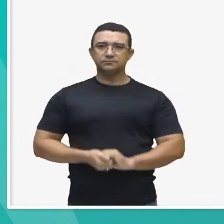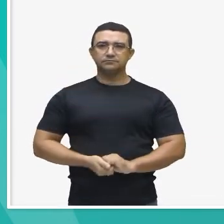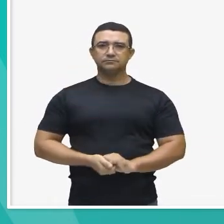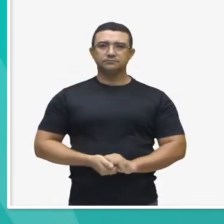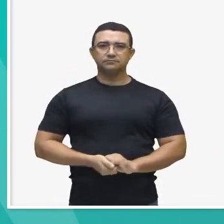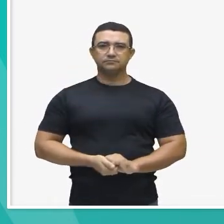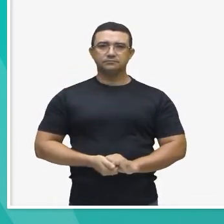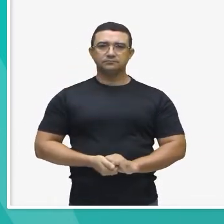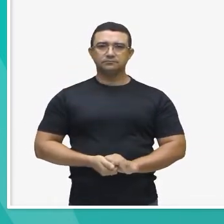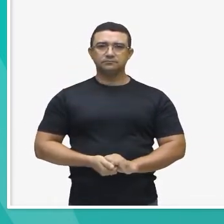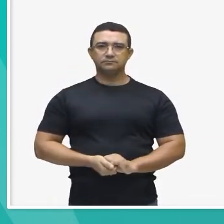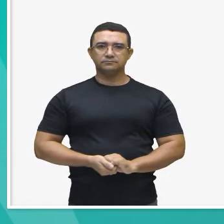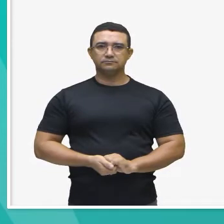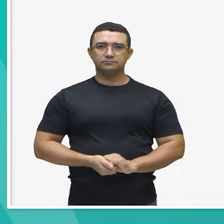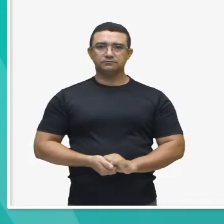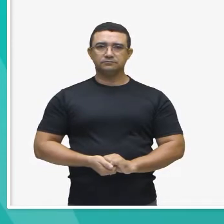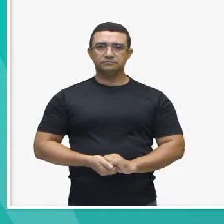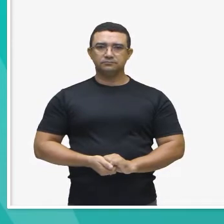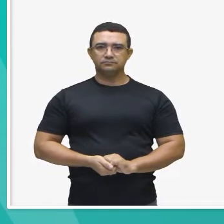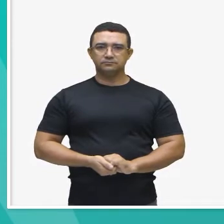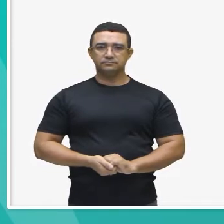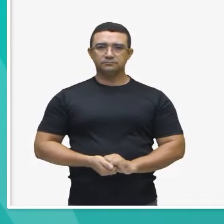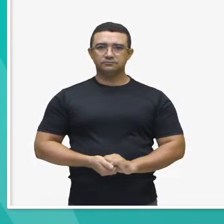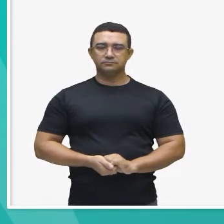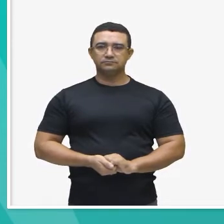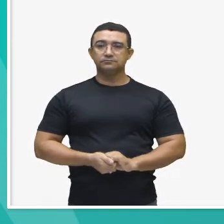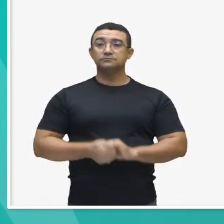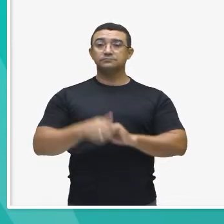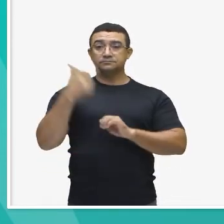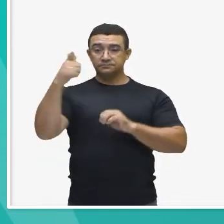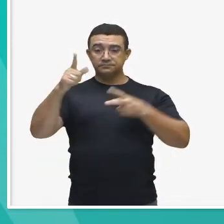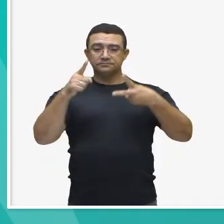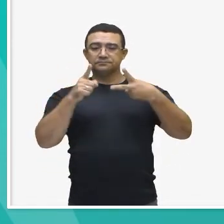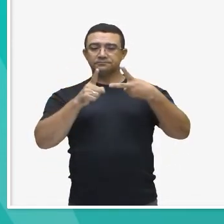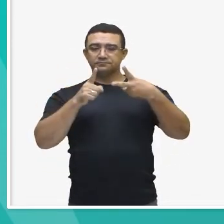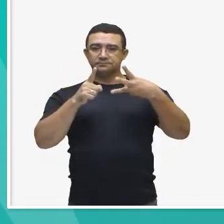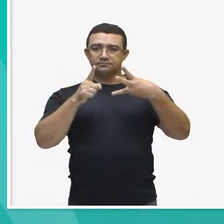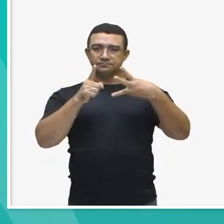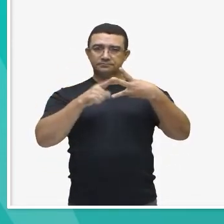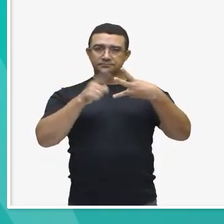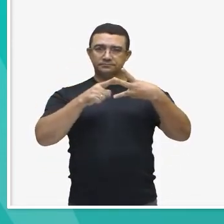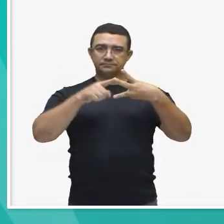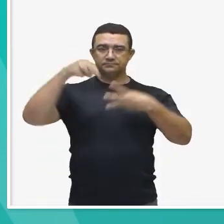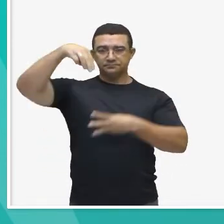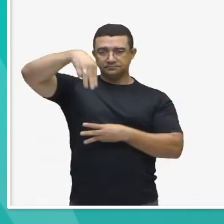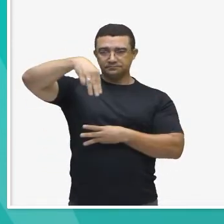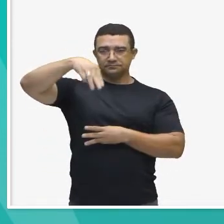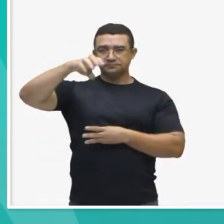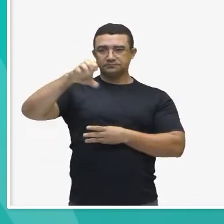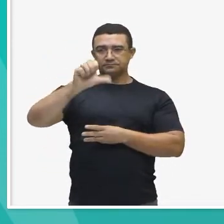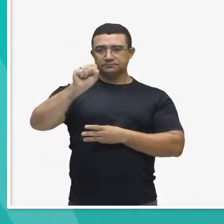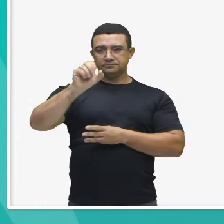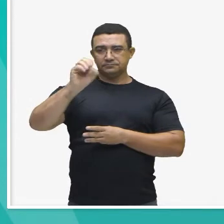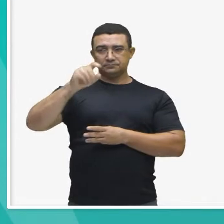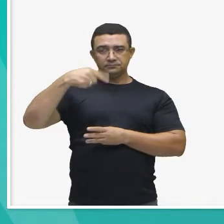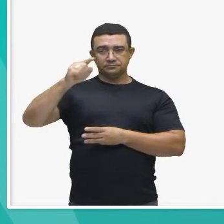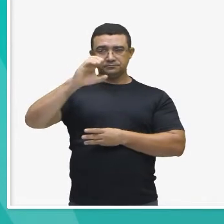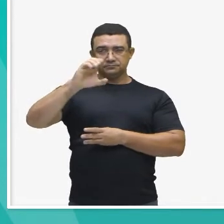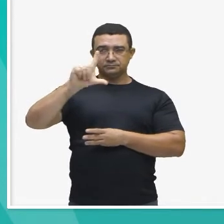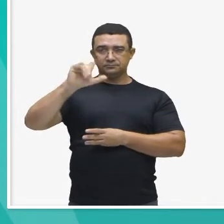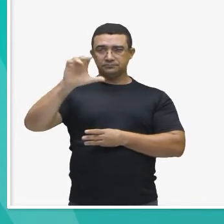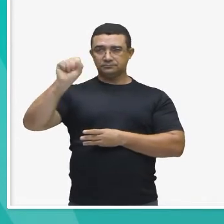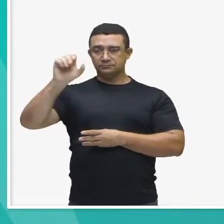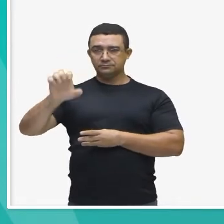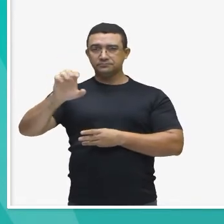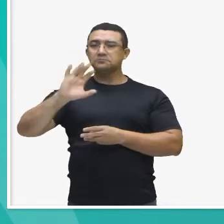certo? Então, vamos lá agora. O outro caso é a mesóclise, tá certo? A mesóclise